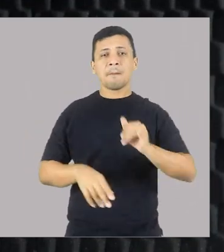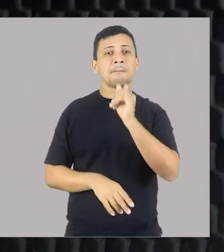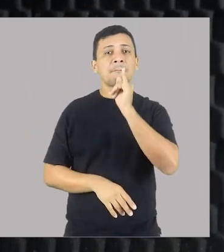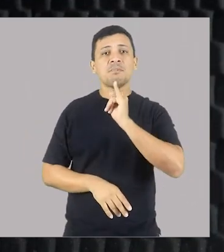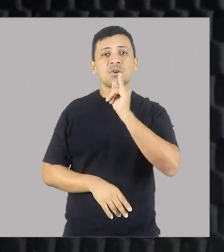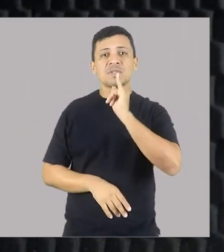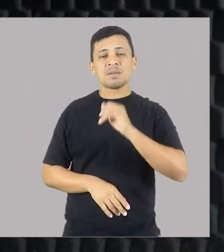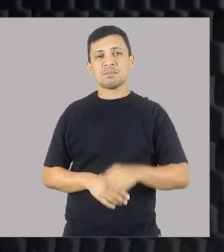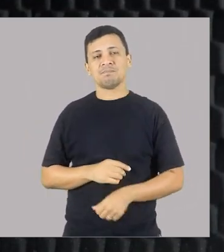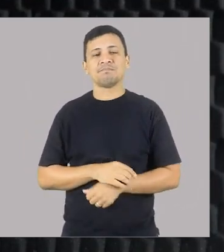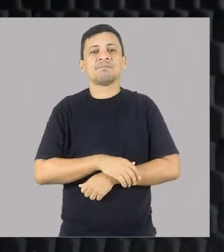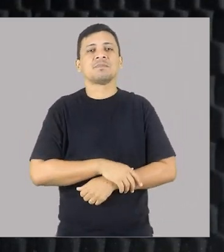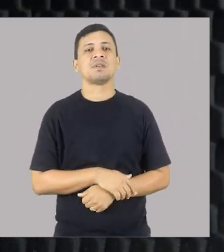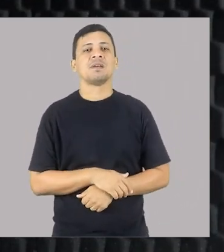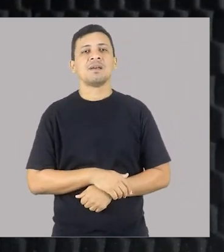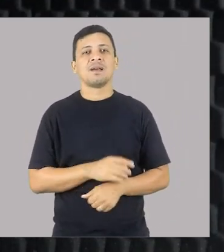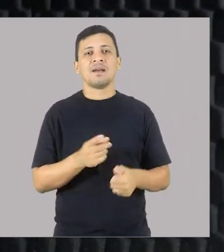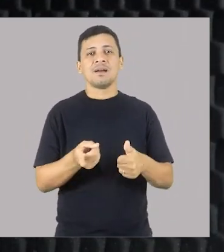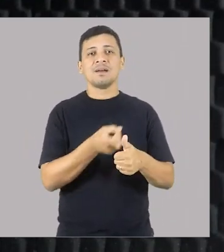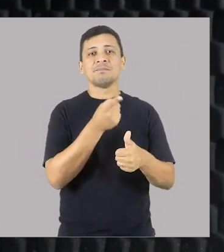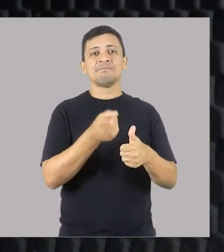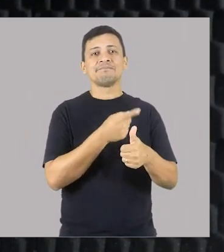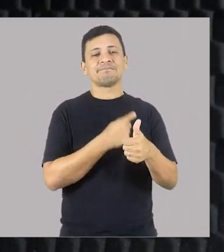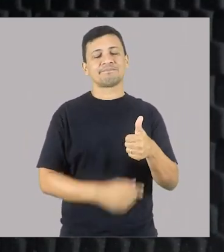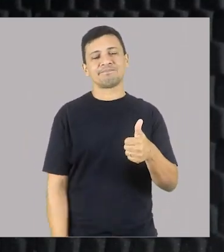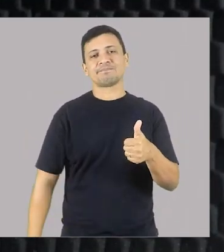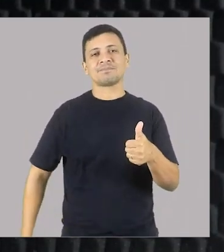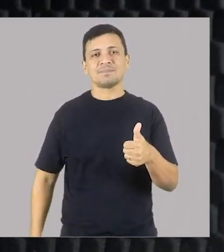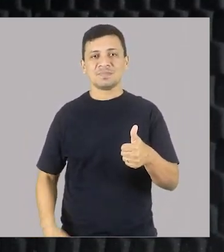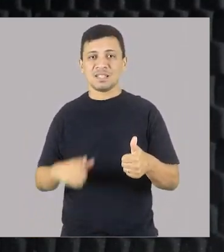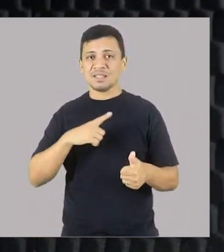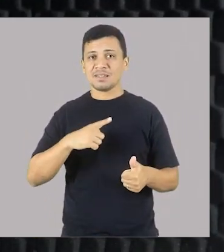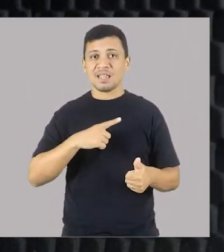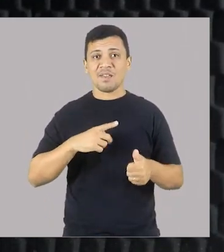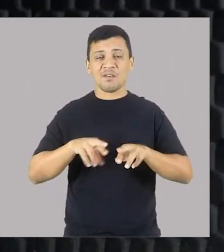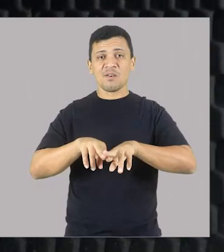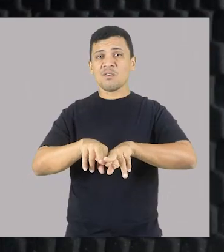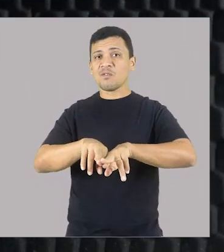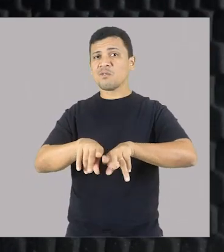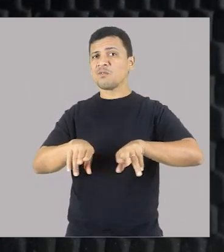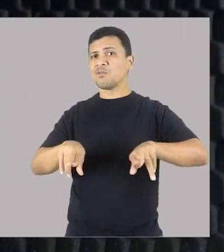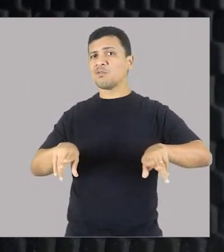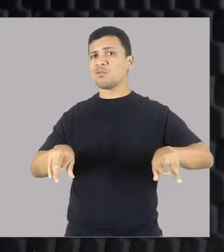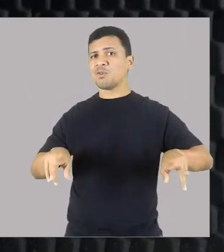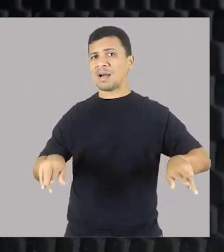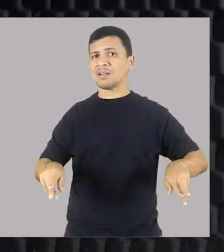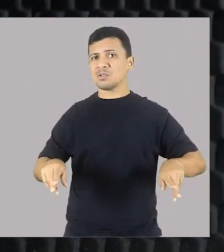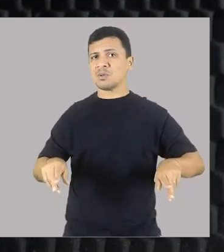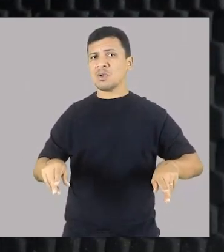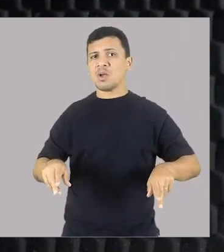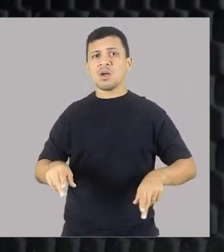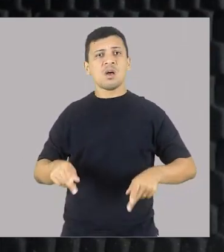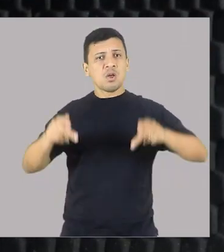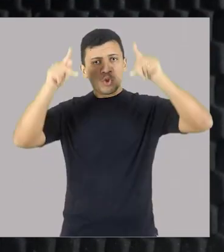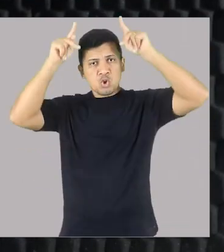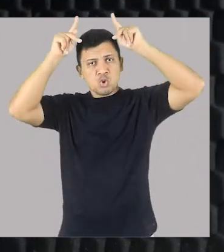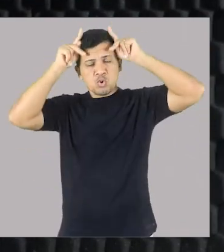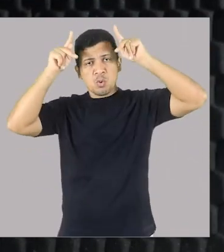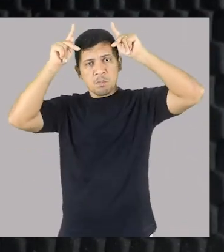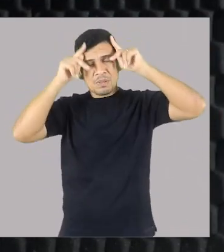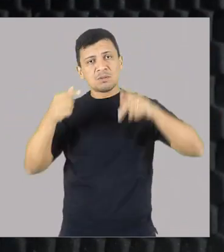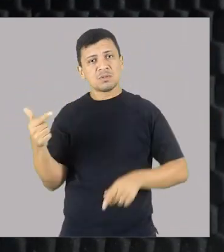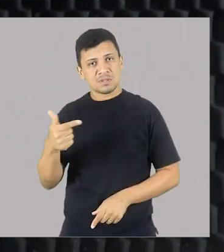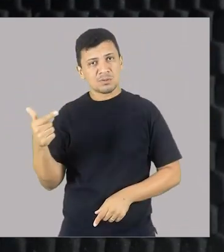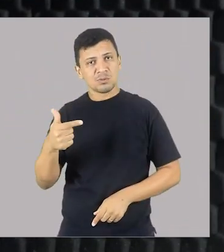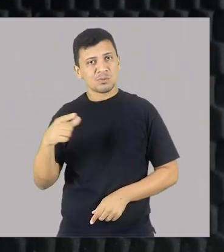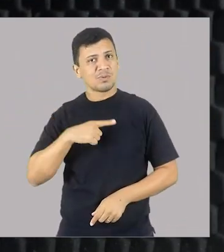exemplo, através de uma série de mecanismos que Dom Pedro terá a seu favor. Como,